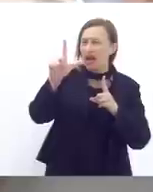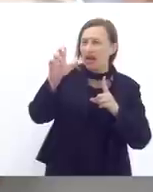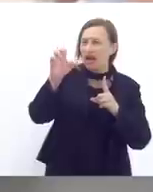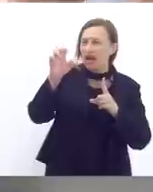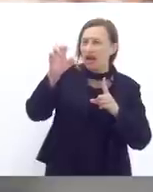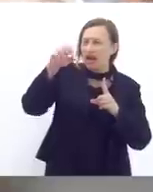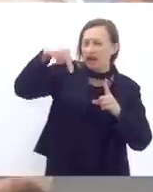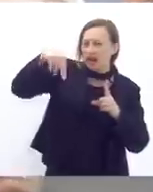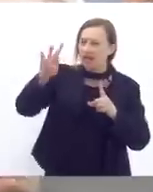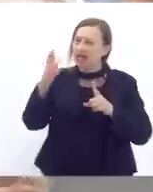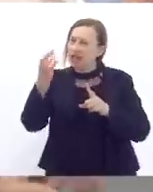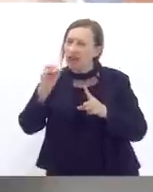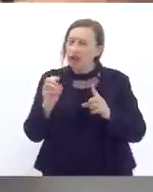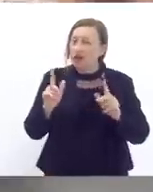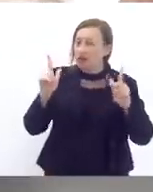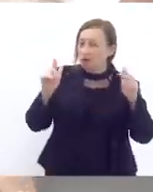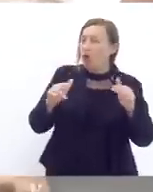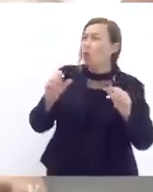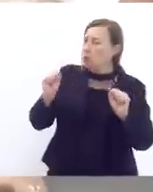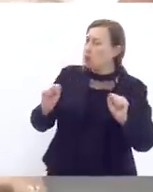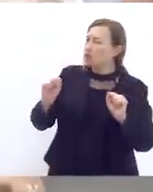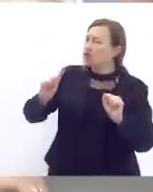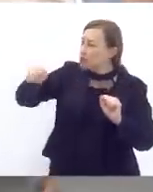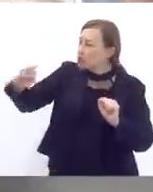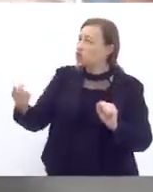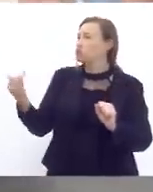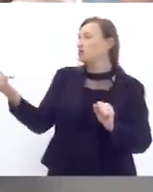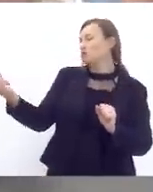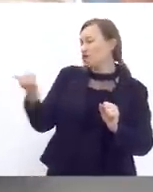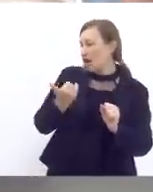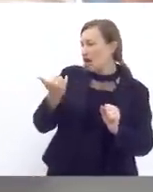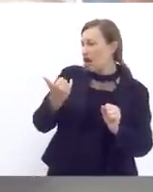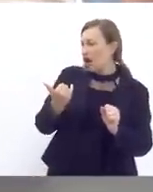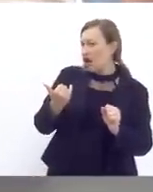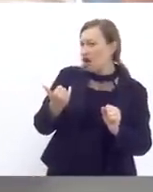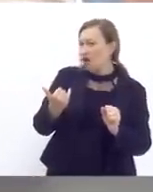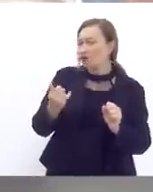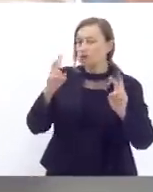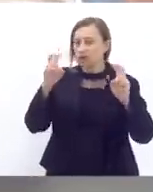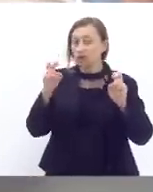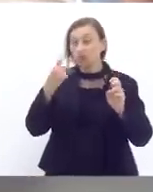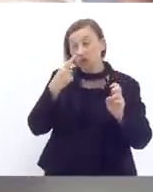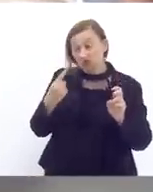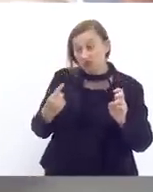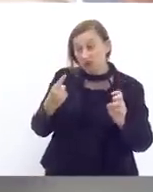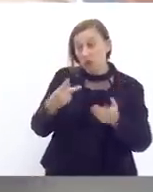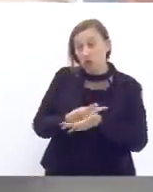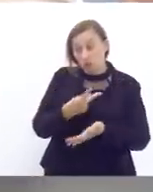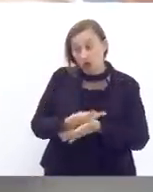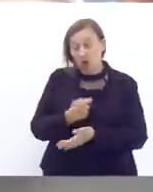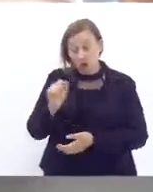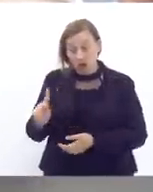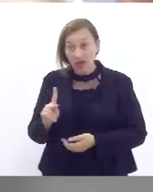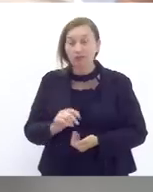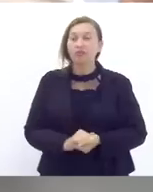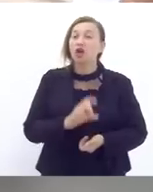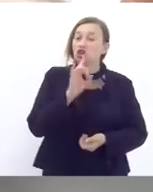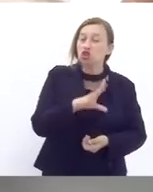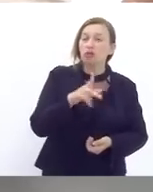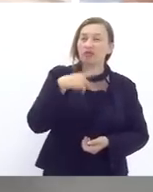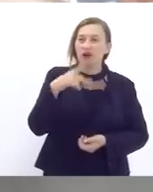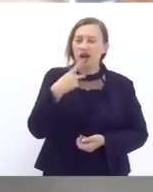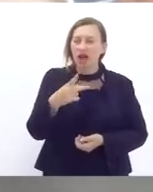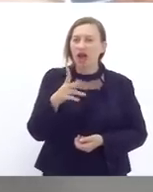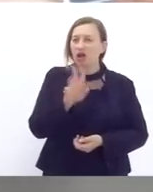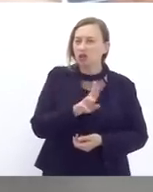é o mesmo você pode me falar depois alguns casos concretos que você teve que a gente vai chegar se foi isso tá bom e só dizer